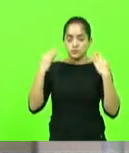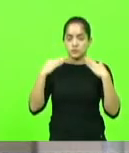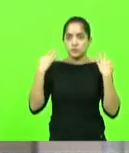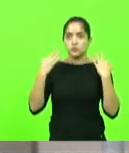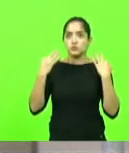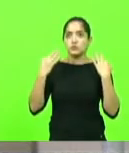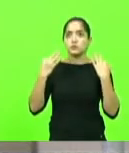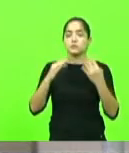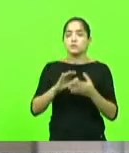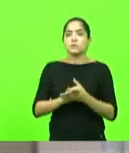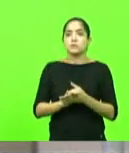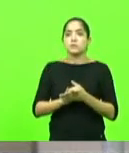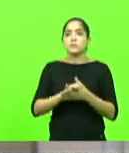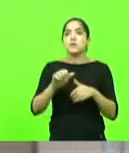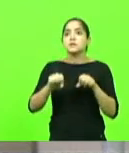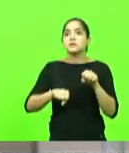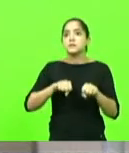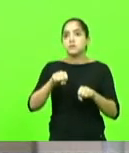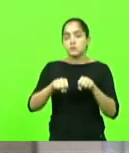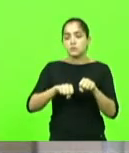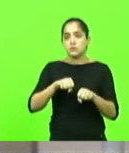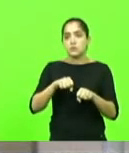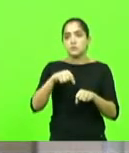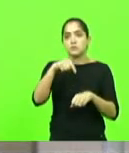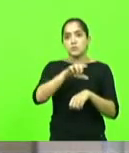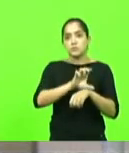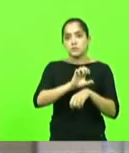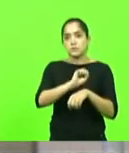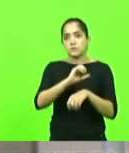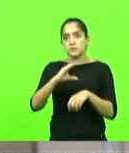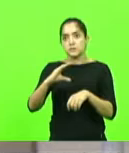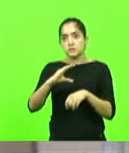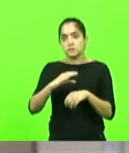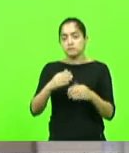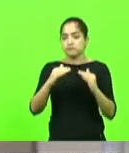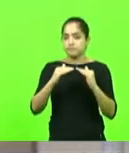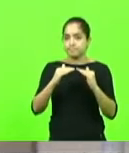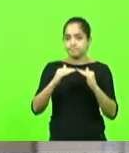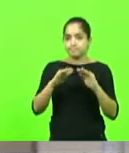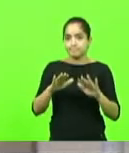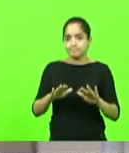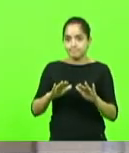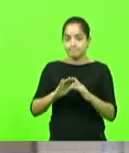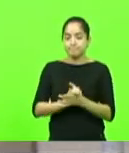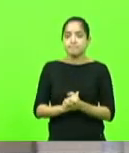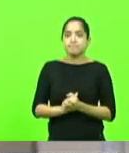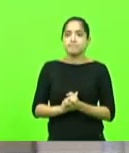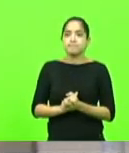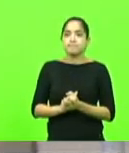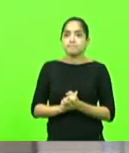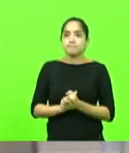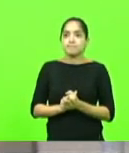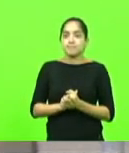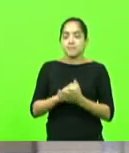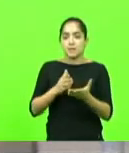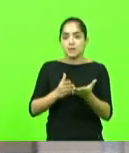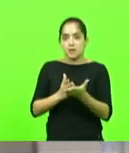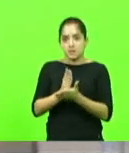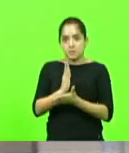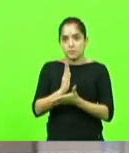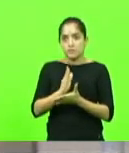de Cicloturismo no estado de Santa Catarina. Deputados que aprovam, permaneçam como se encontram. Aprovado